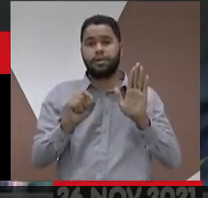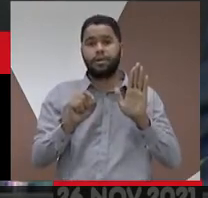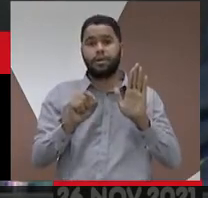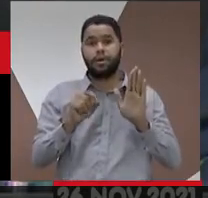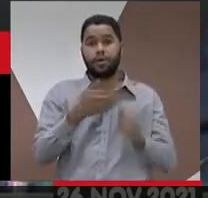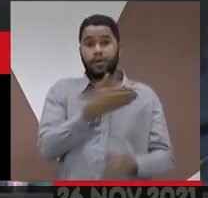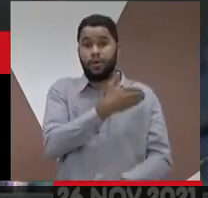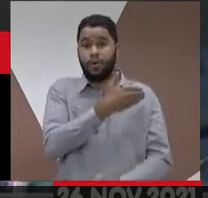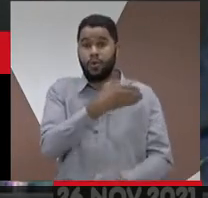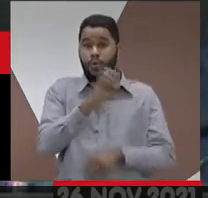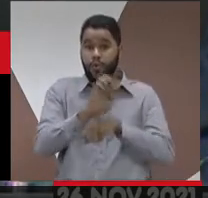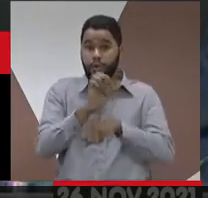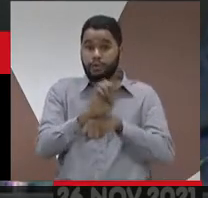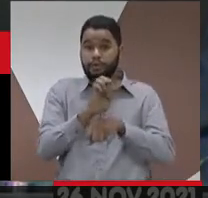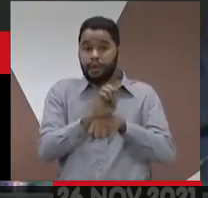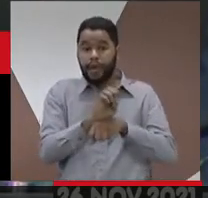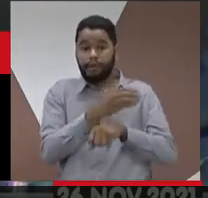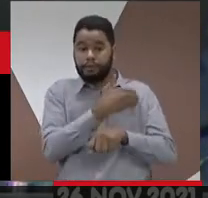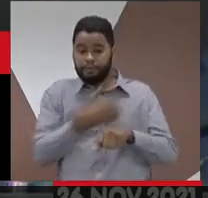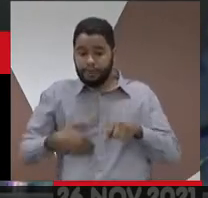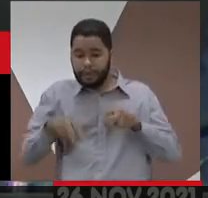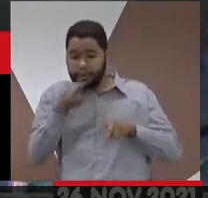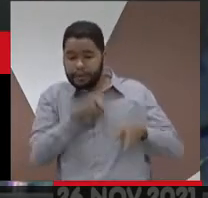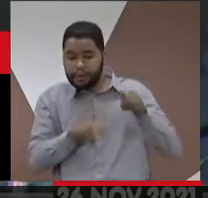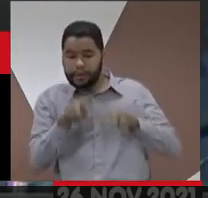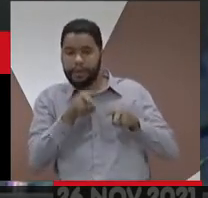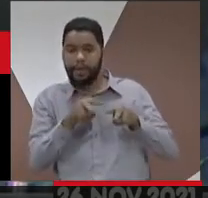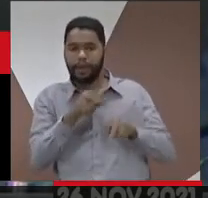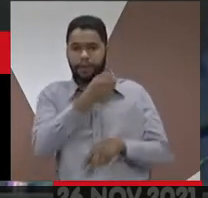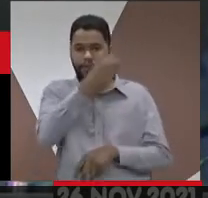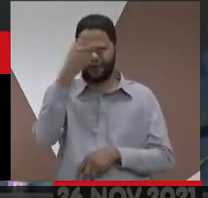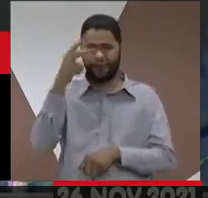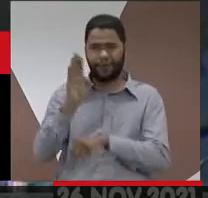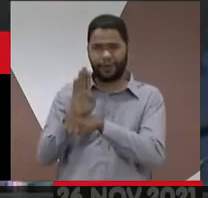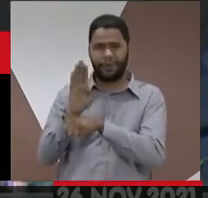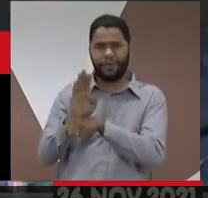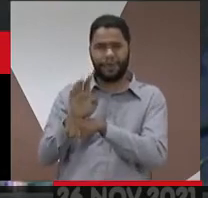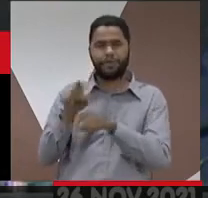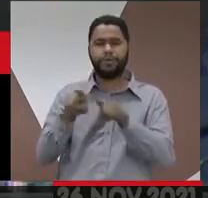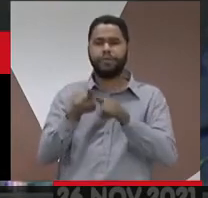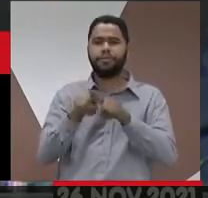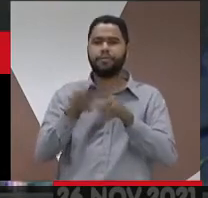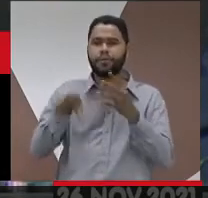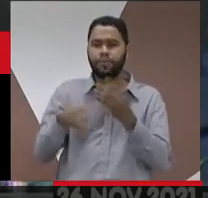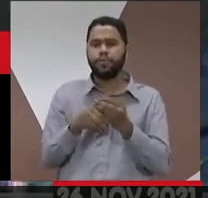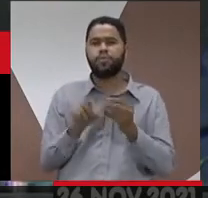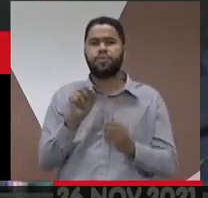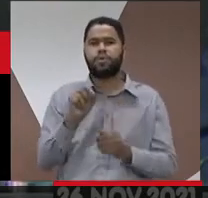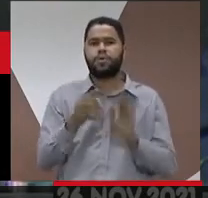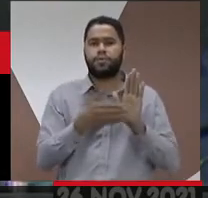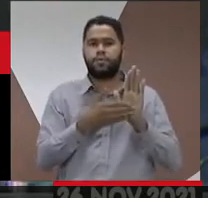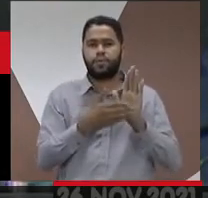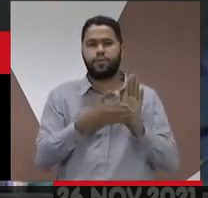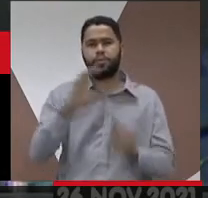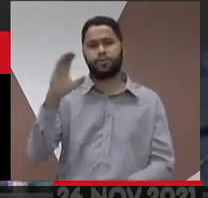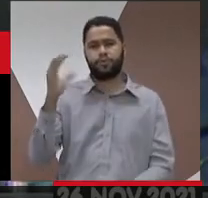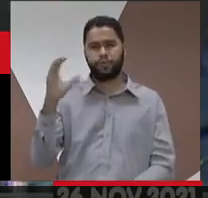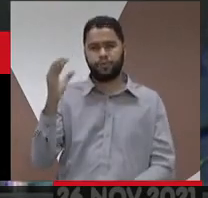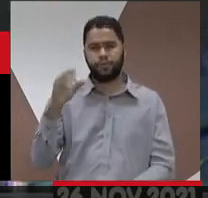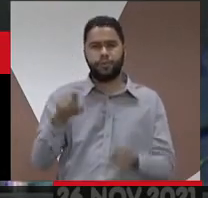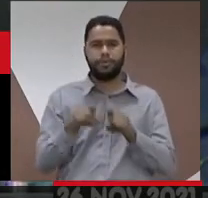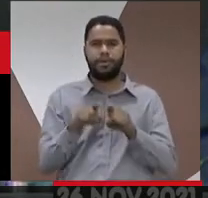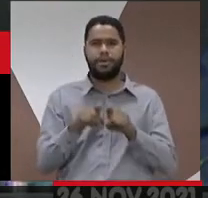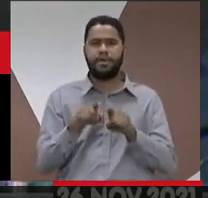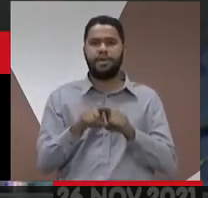Estado analise a proposta que foi apresentada pela Prefeitura de Betim, que incorpora a proposta de Contagem, que é